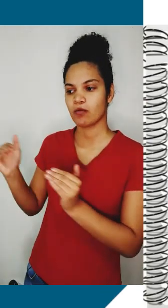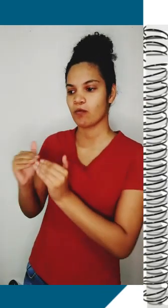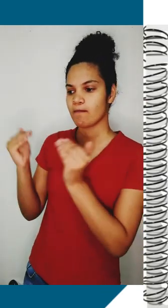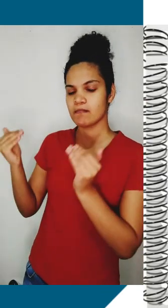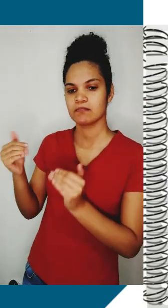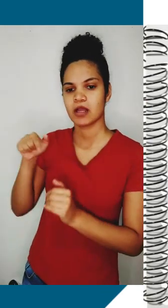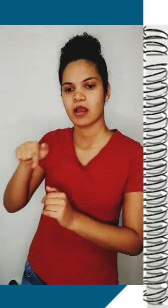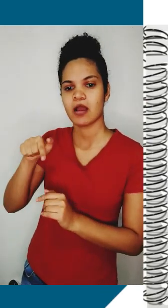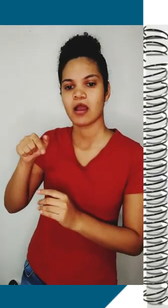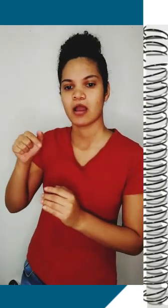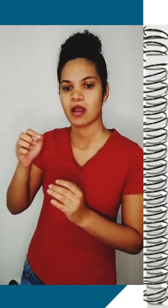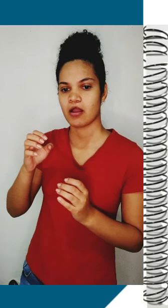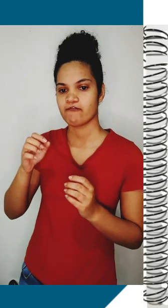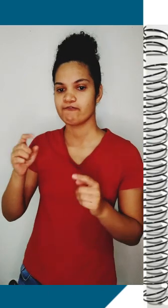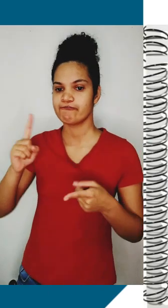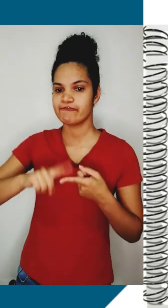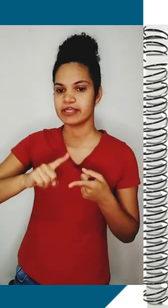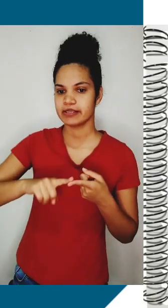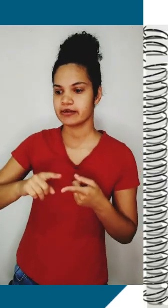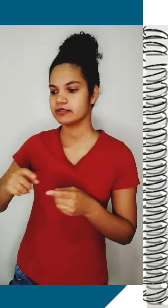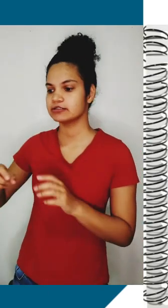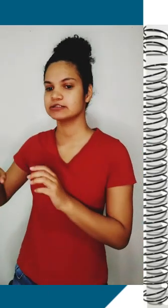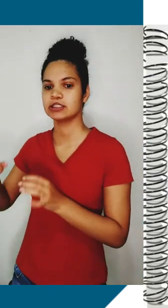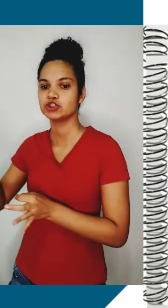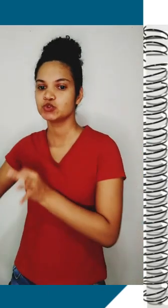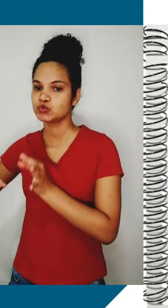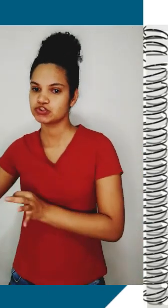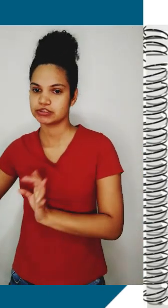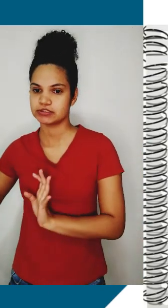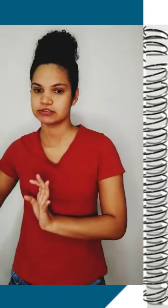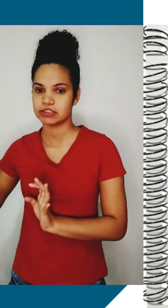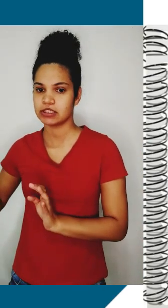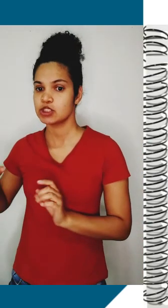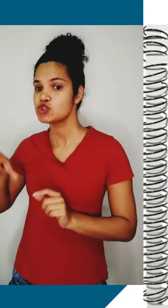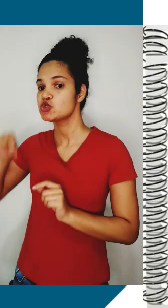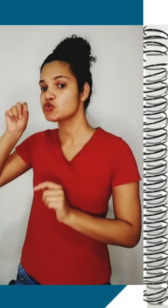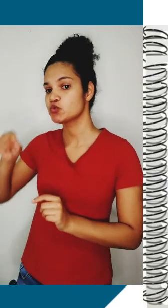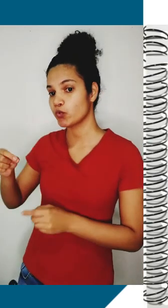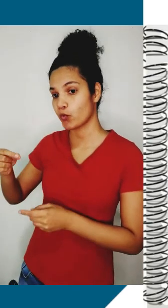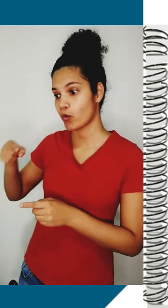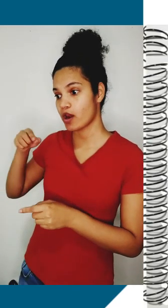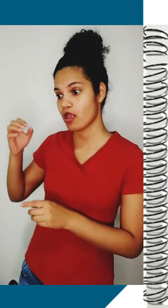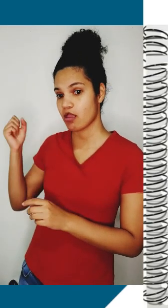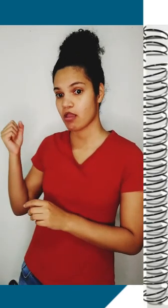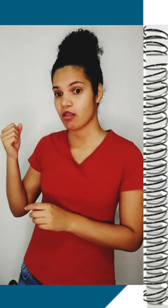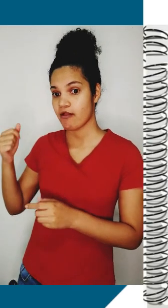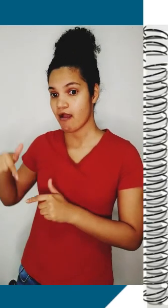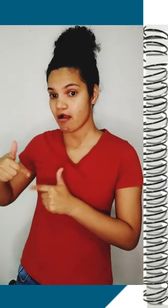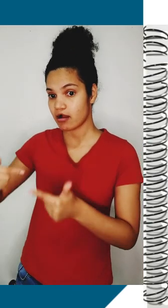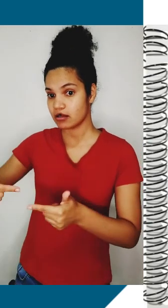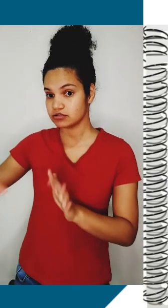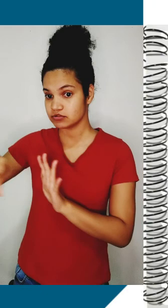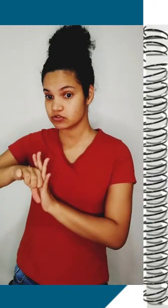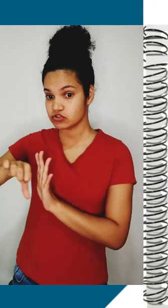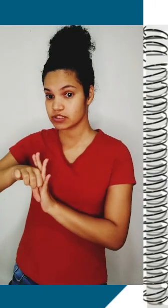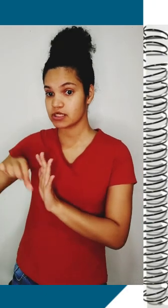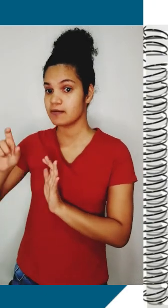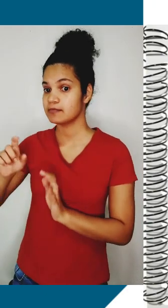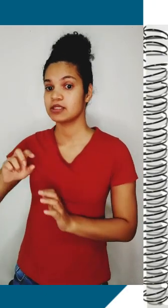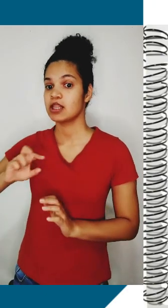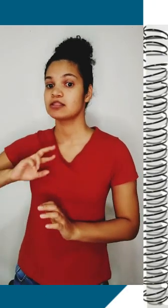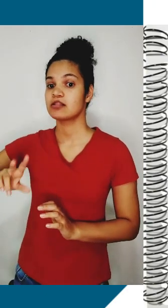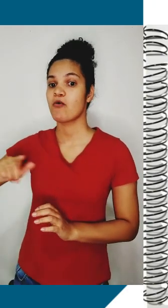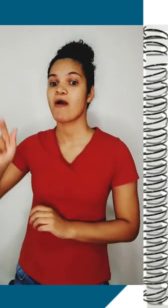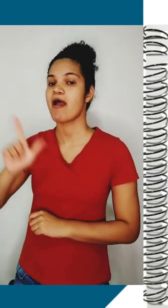e que violar a lei como resposta a um crime não é um caminho lógico. Olha como a retomada, visualmente a gente já percebe que ela é um pouco